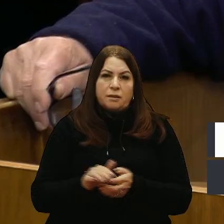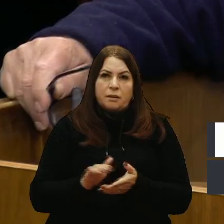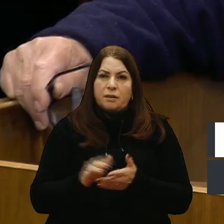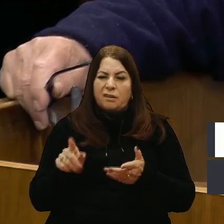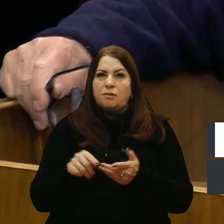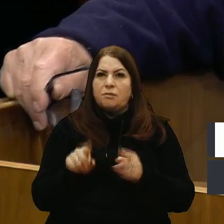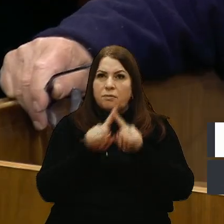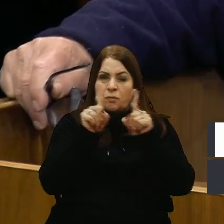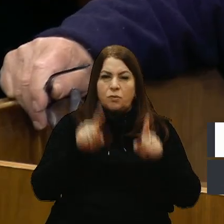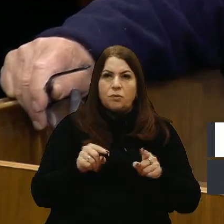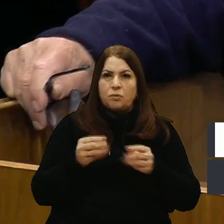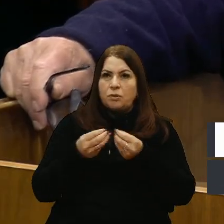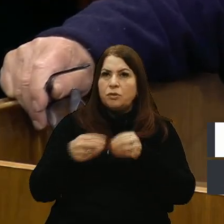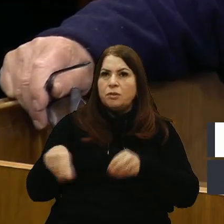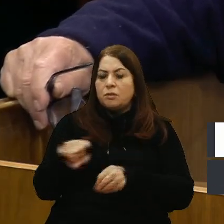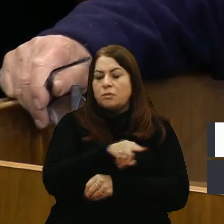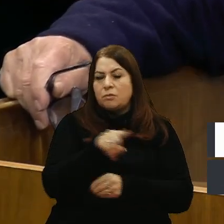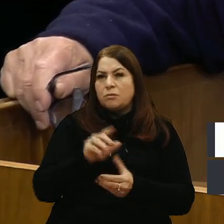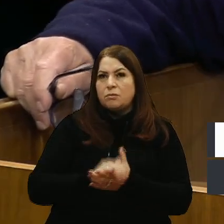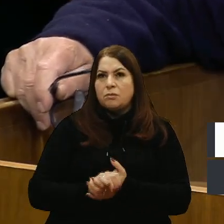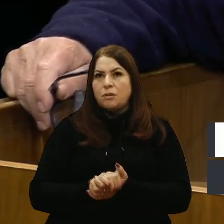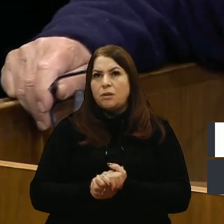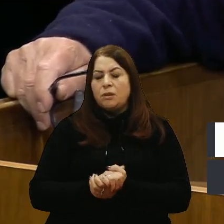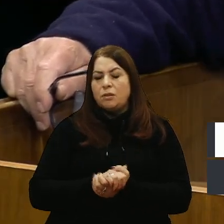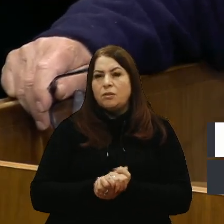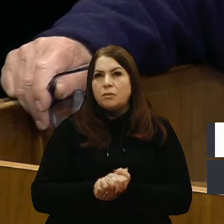servidores comprometidos.